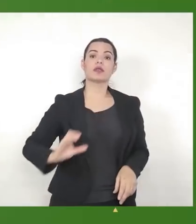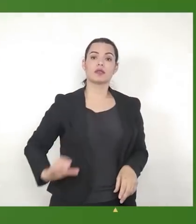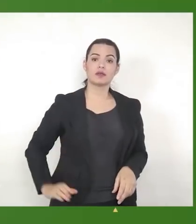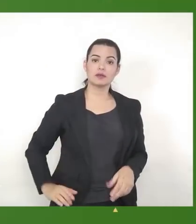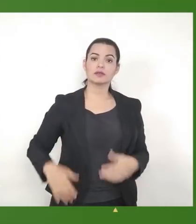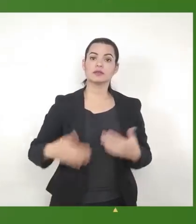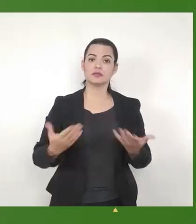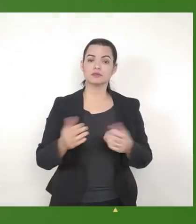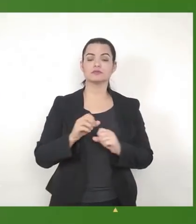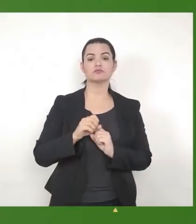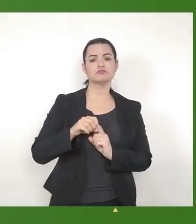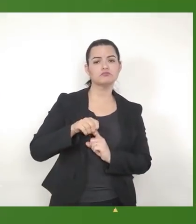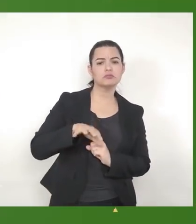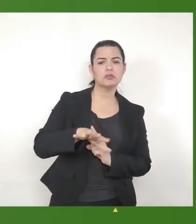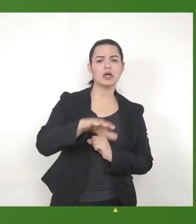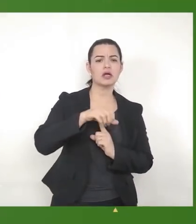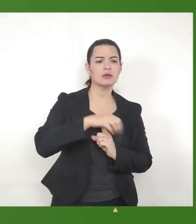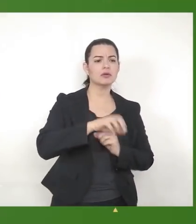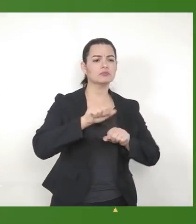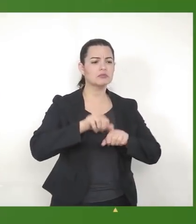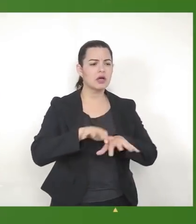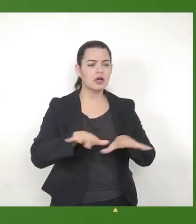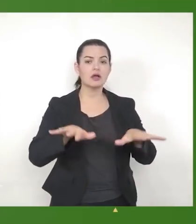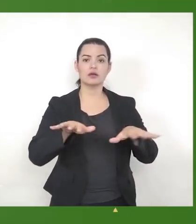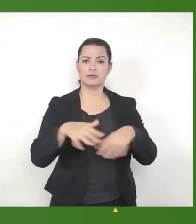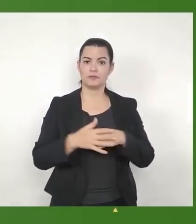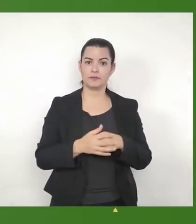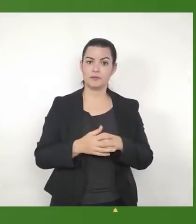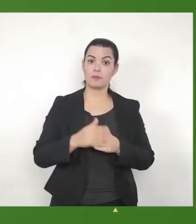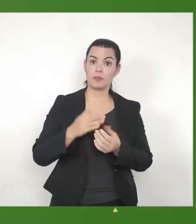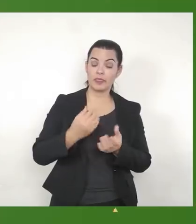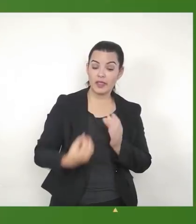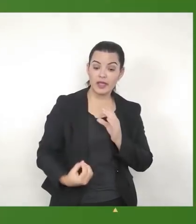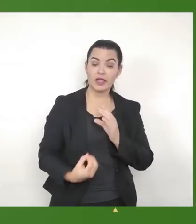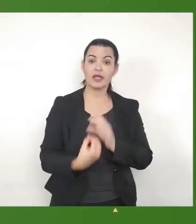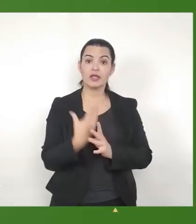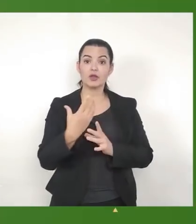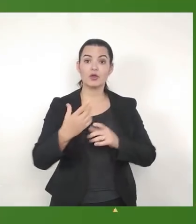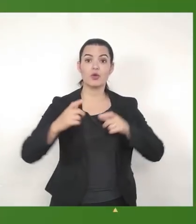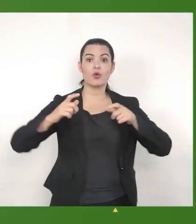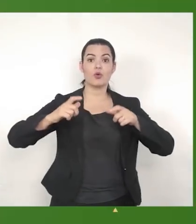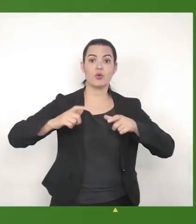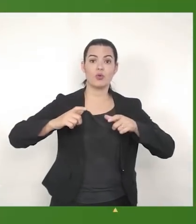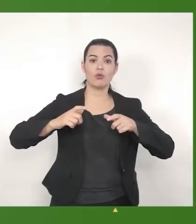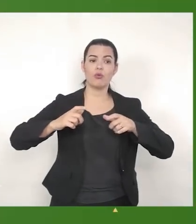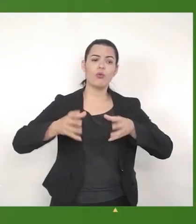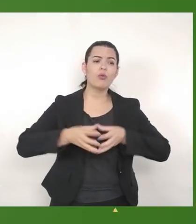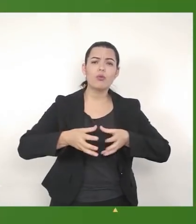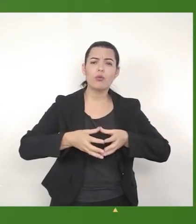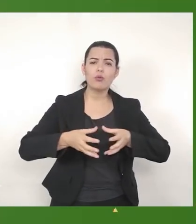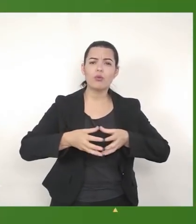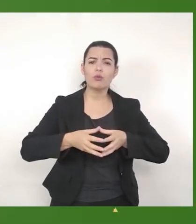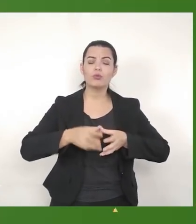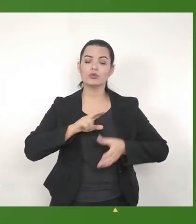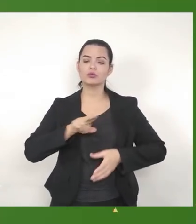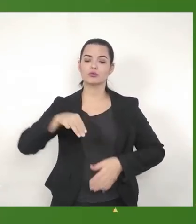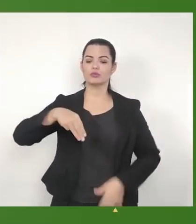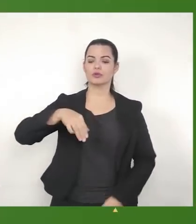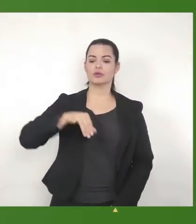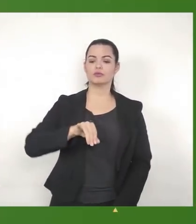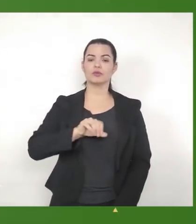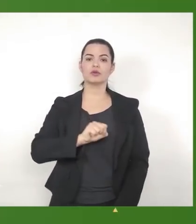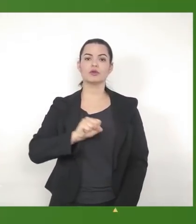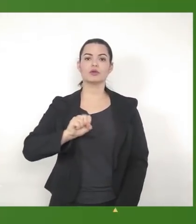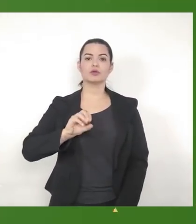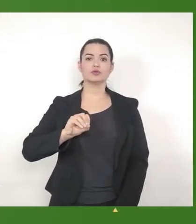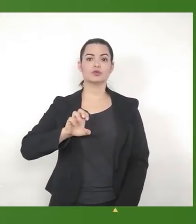indígenas que faziam parte do nosso território. Então, eles criaram uma organização chamada Missões. Eles organizavam